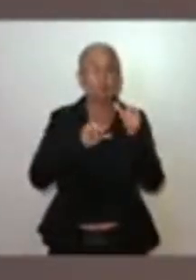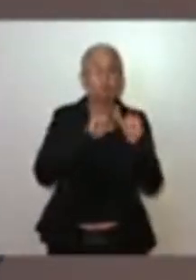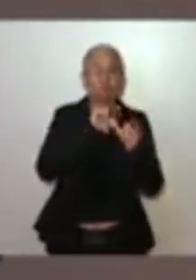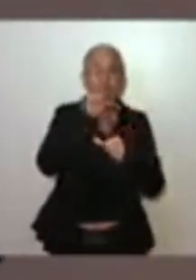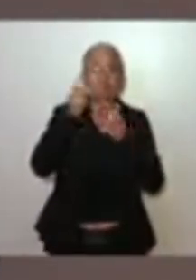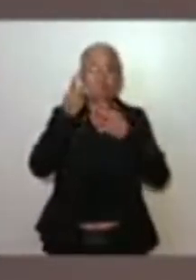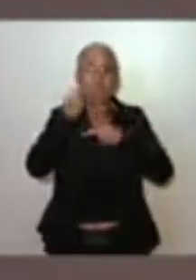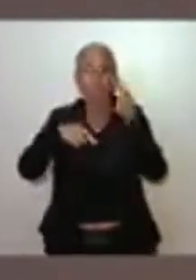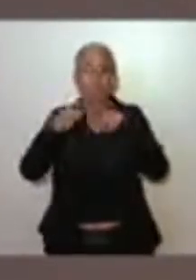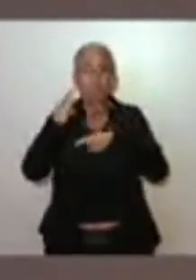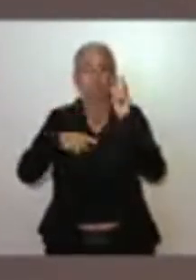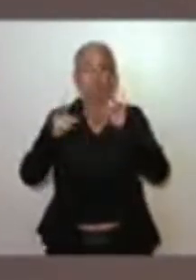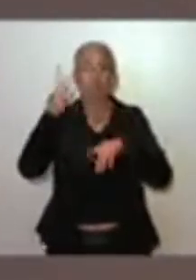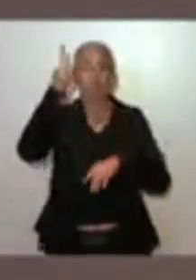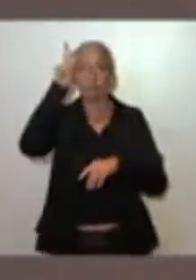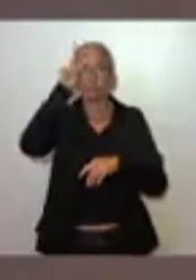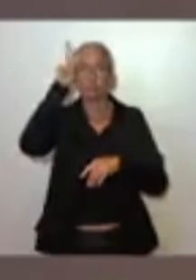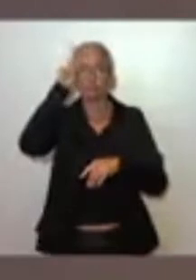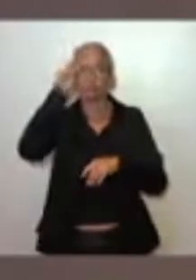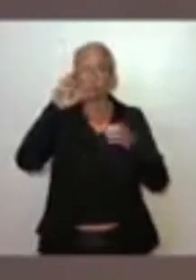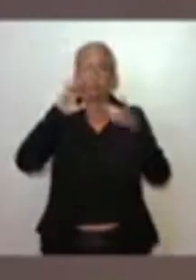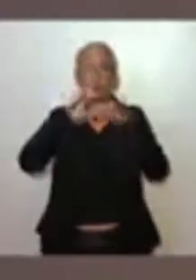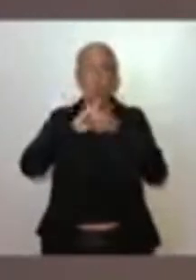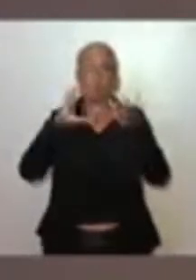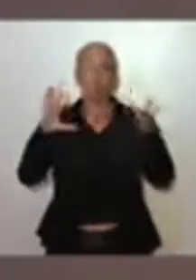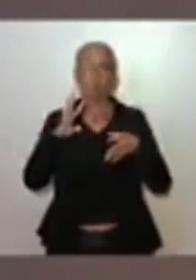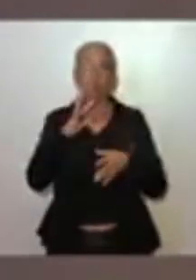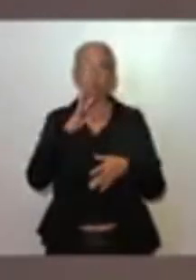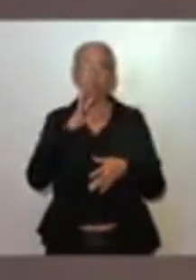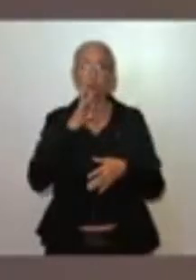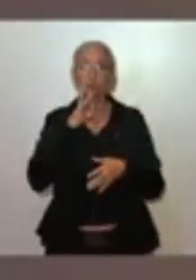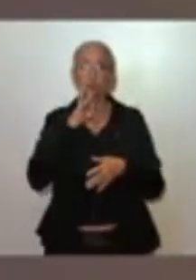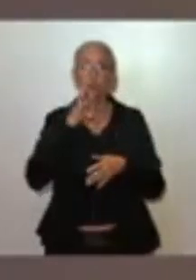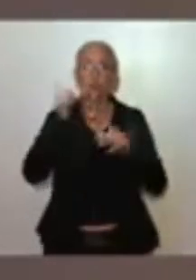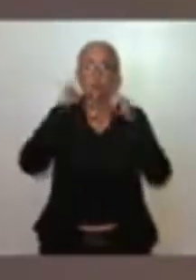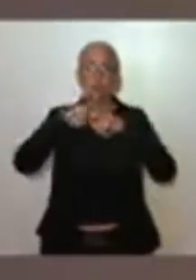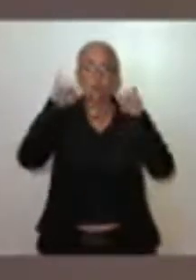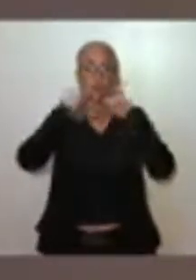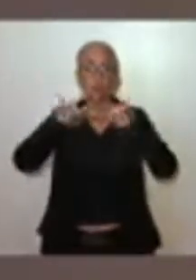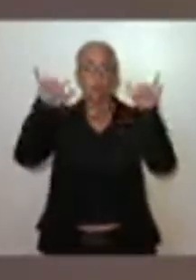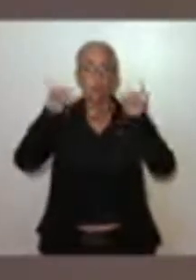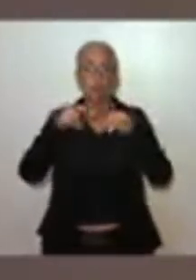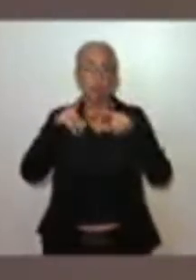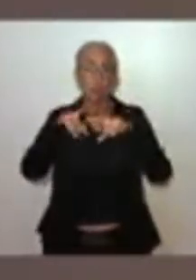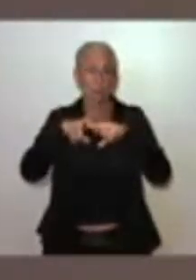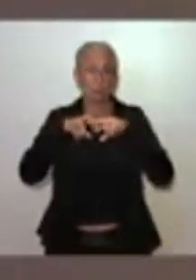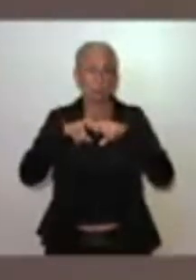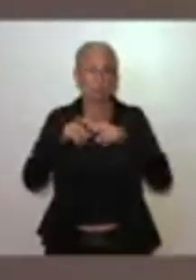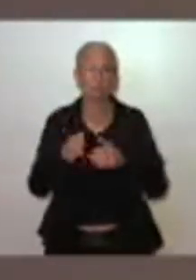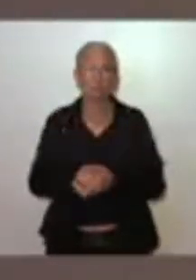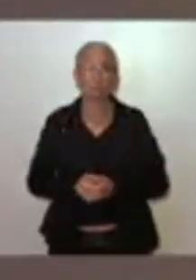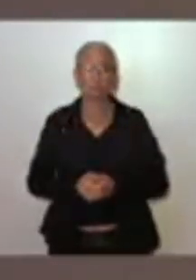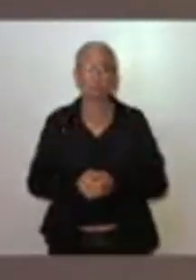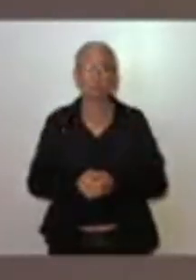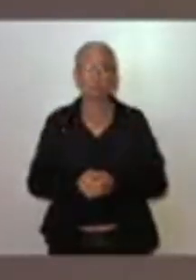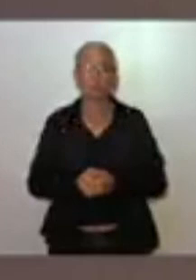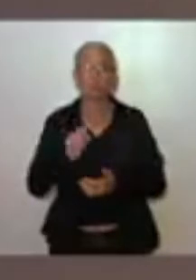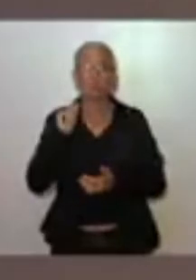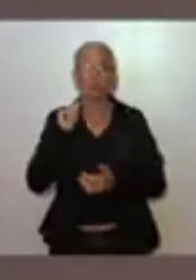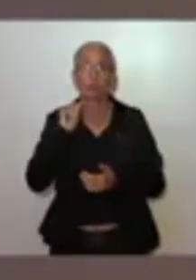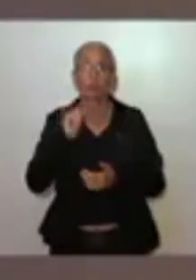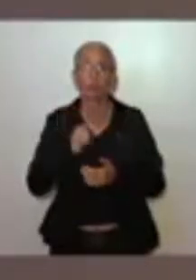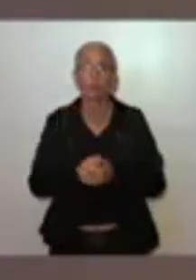a democratização do acesso ao conhecimento e à informação porém o que